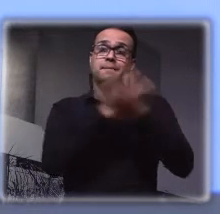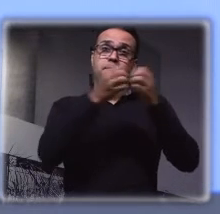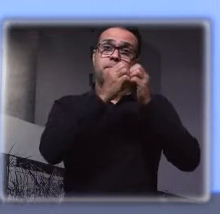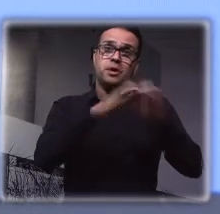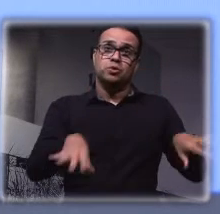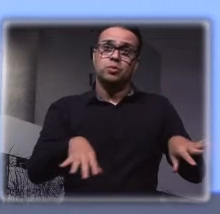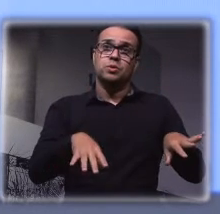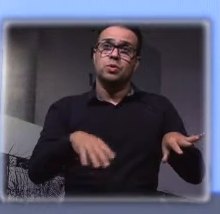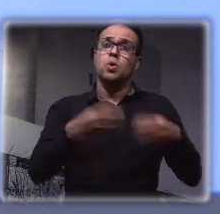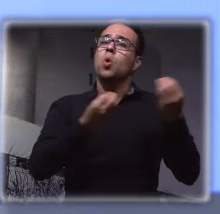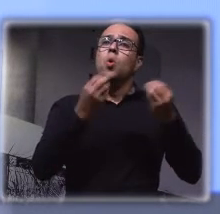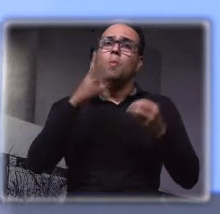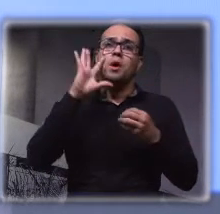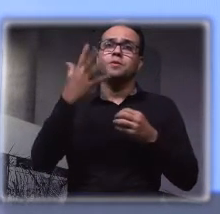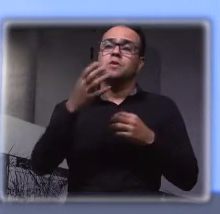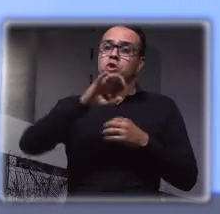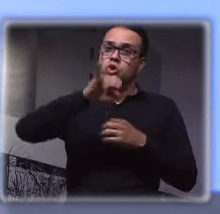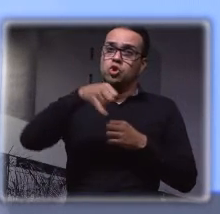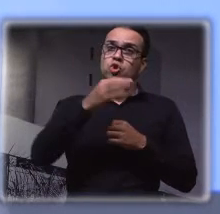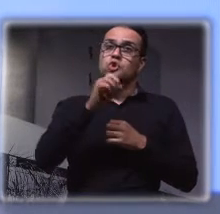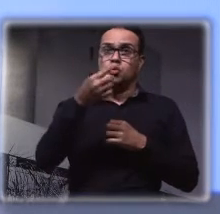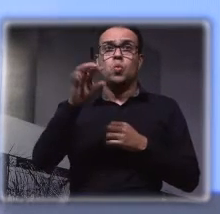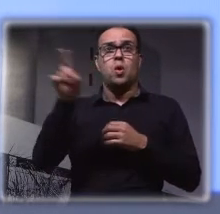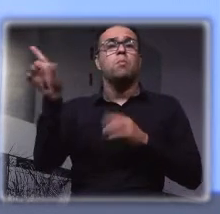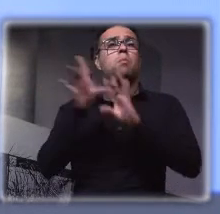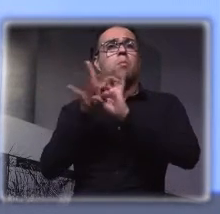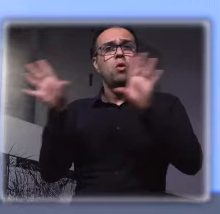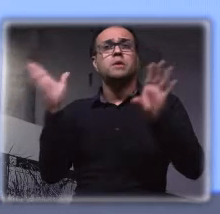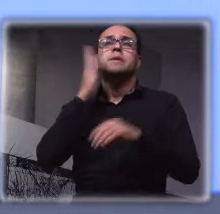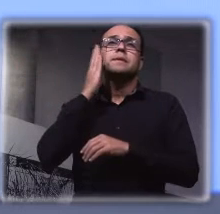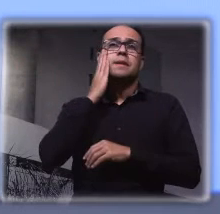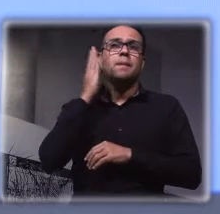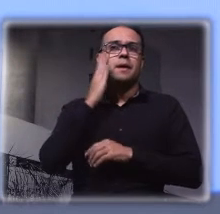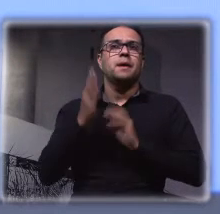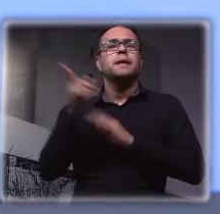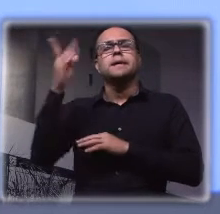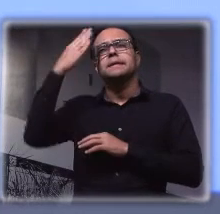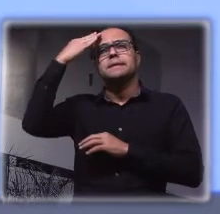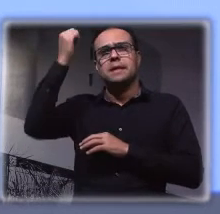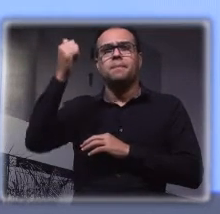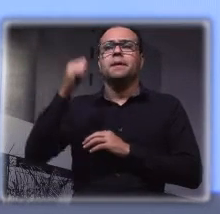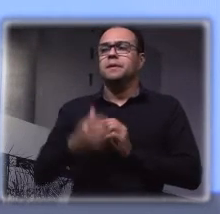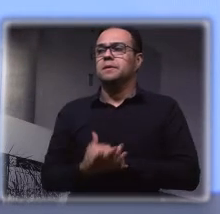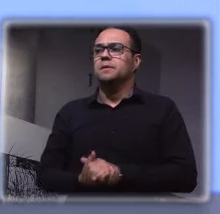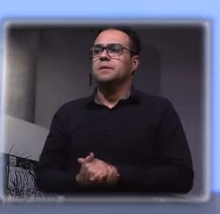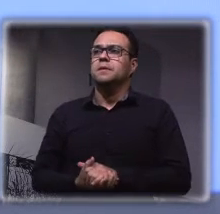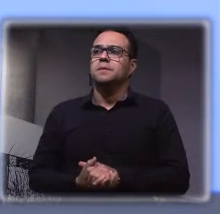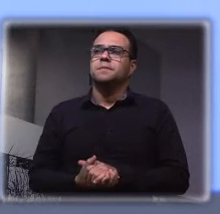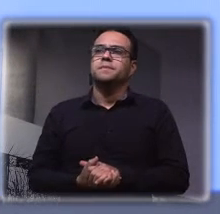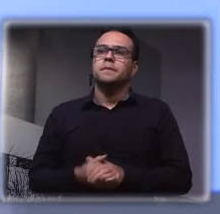aconteceu. E o João vai ter espaço para saber, para se conscientizar realmente